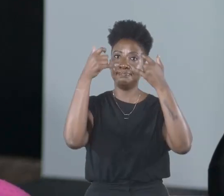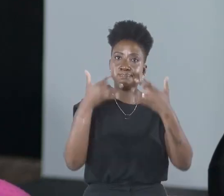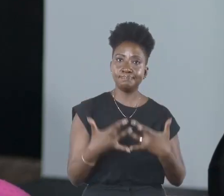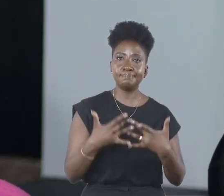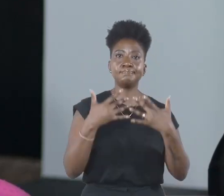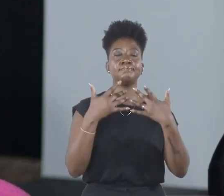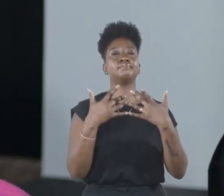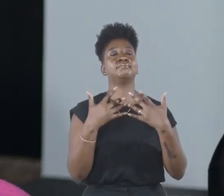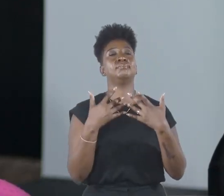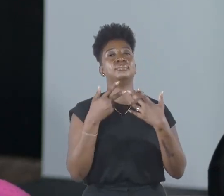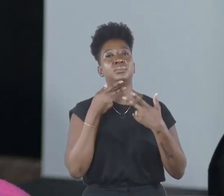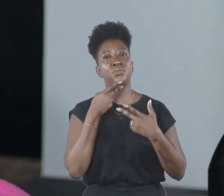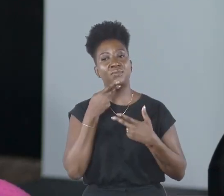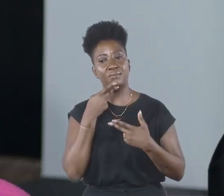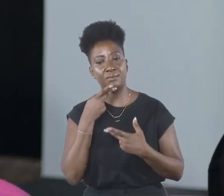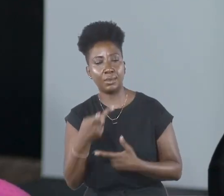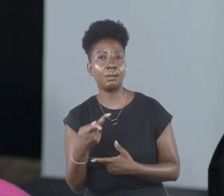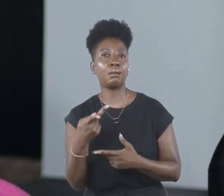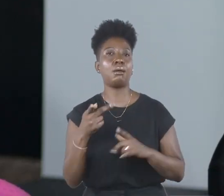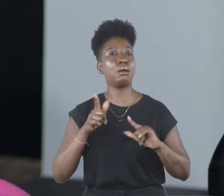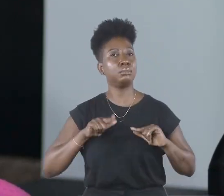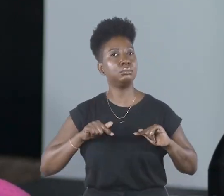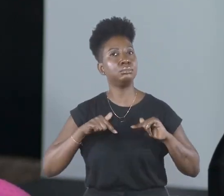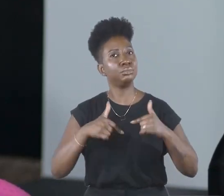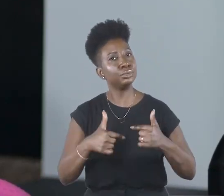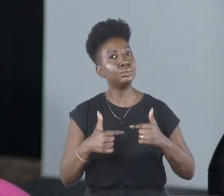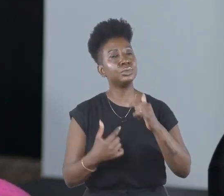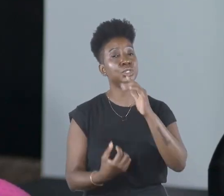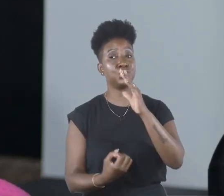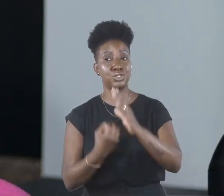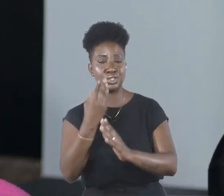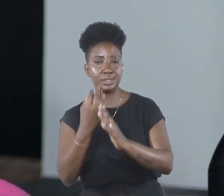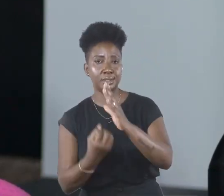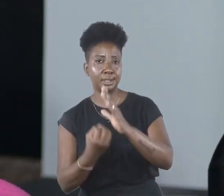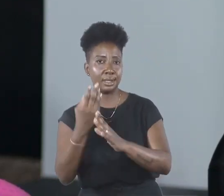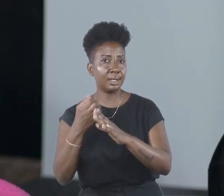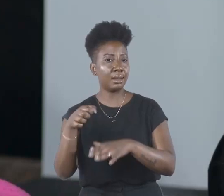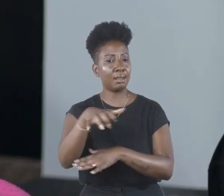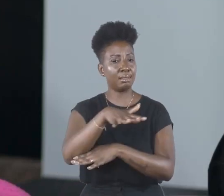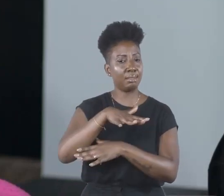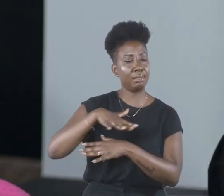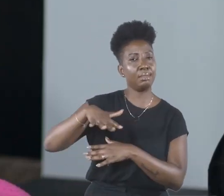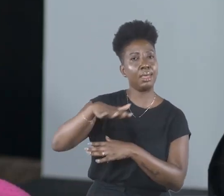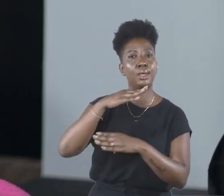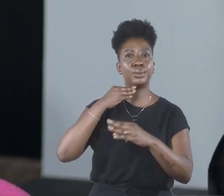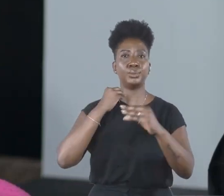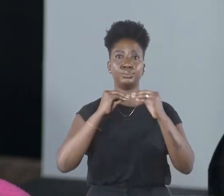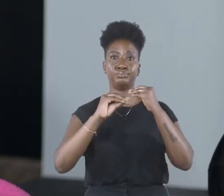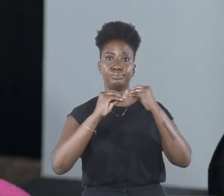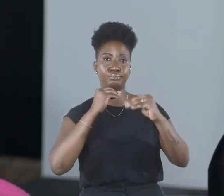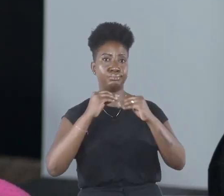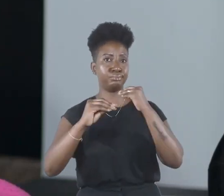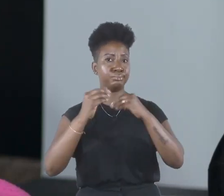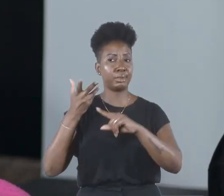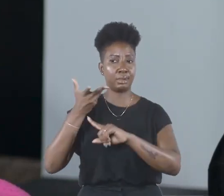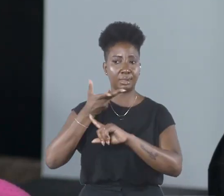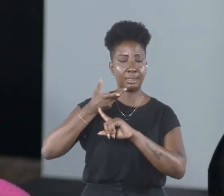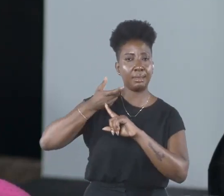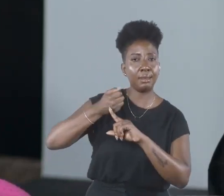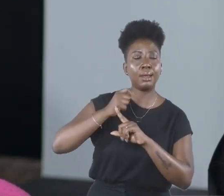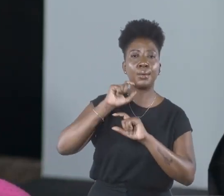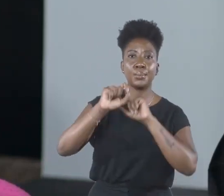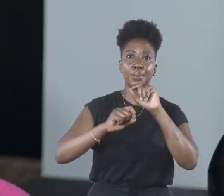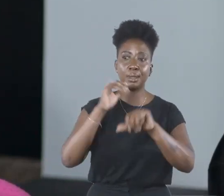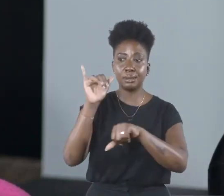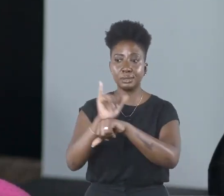De acordo com essa segunda visão de mundo, da qual partilho, Quando viramos as costas para a vida alheia,